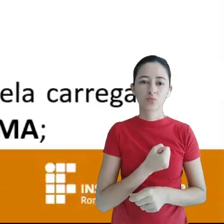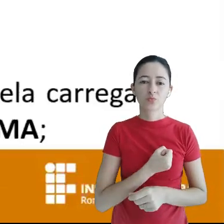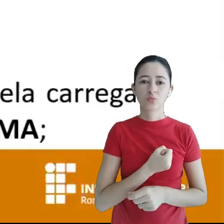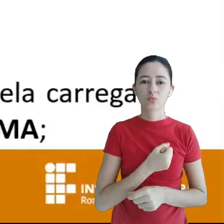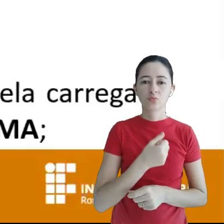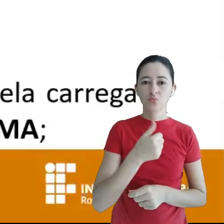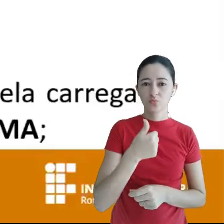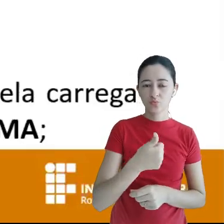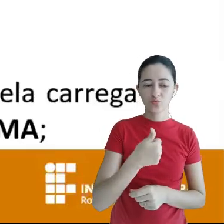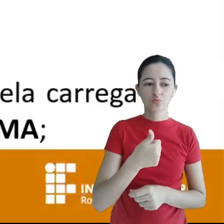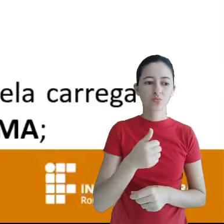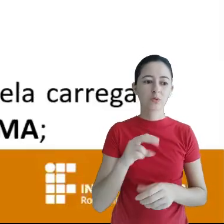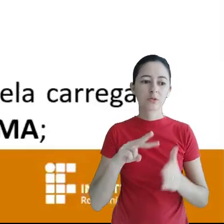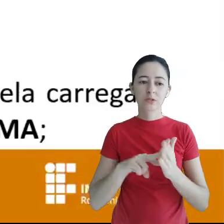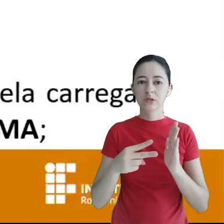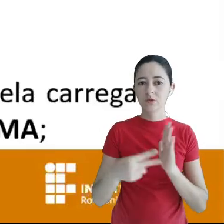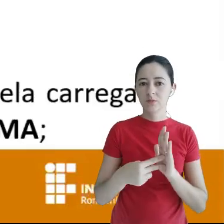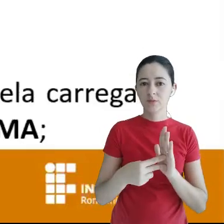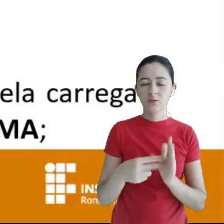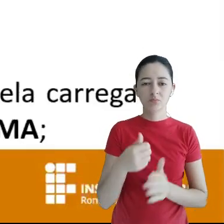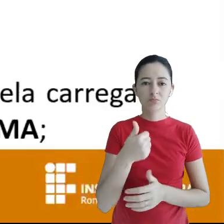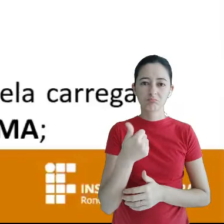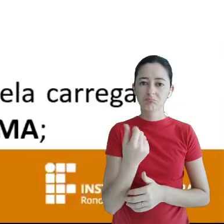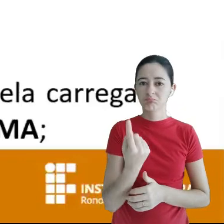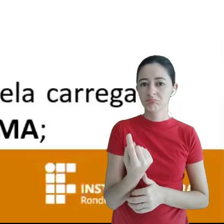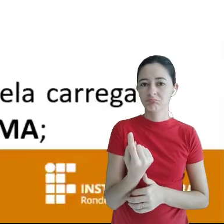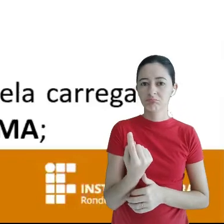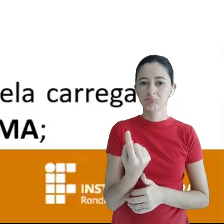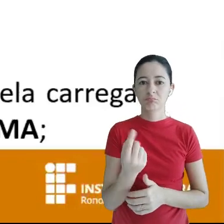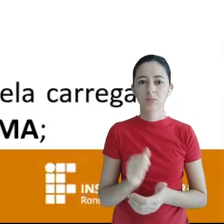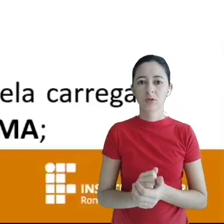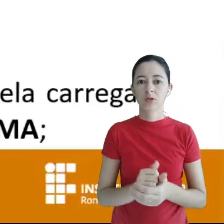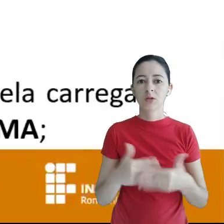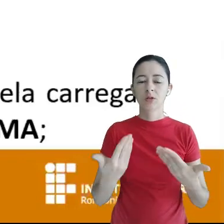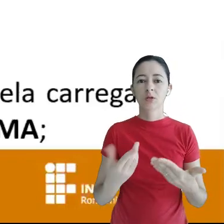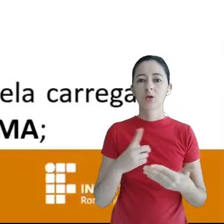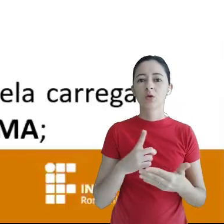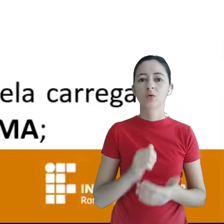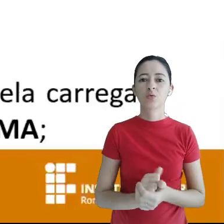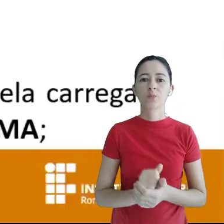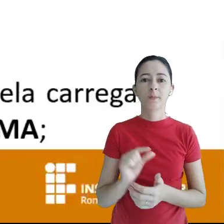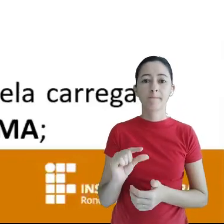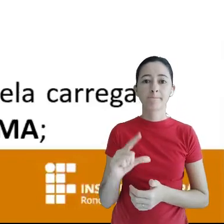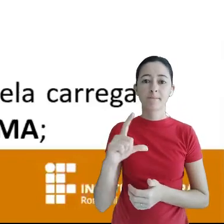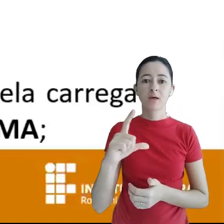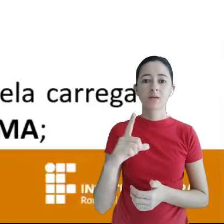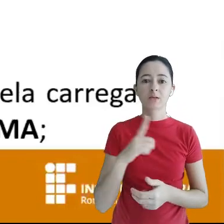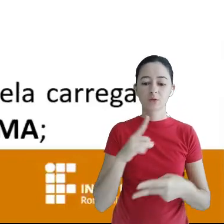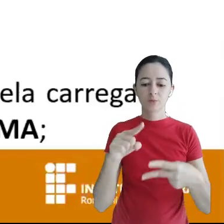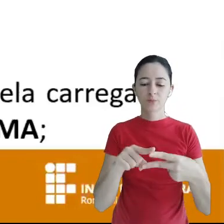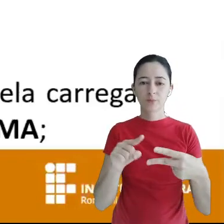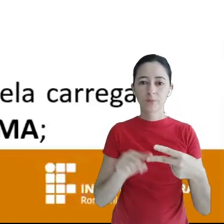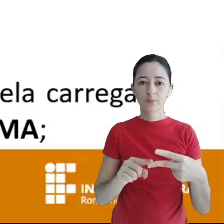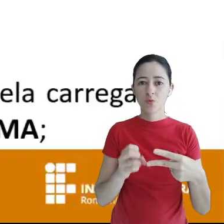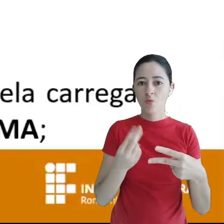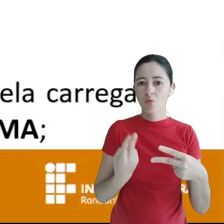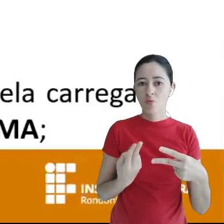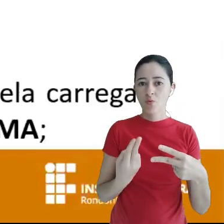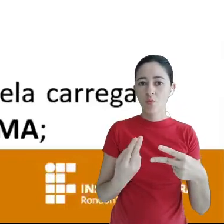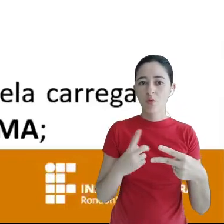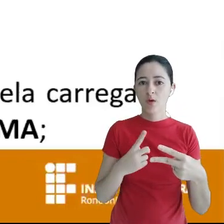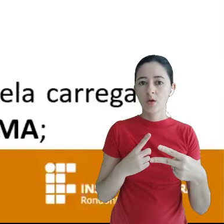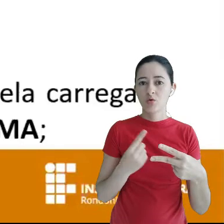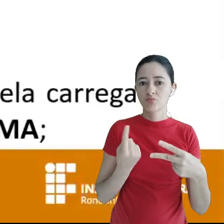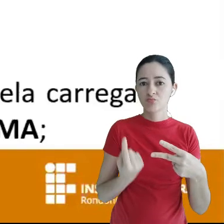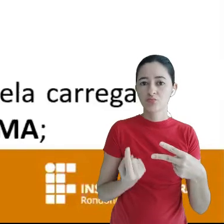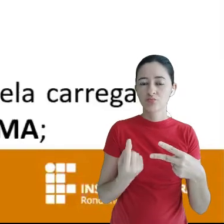1. Ok? 1 ou muitos. Então, na cardinalidade máxima, eu tenho duas possibilidades. Ou é 1